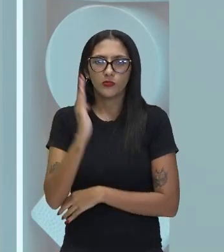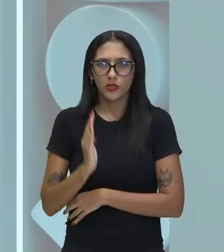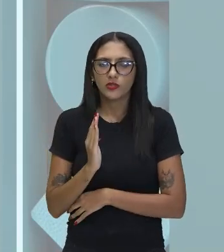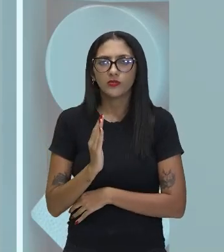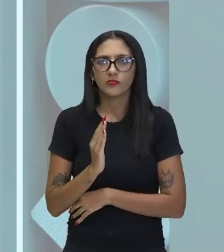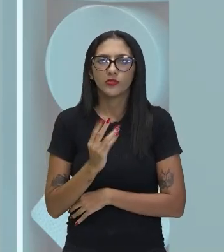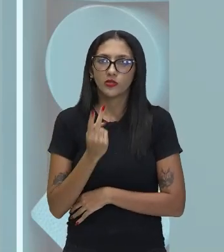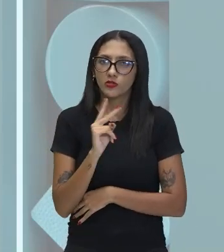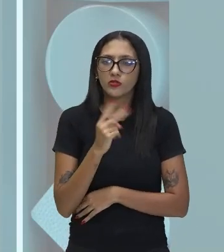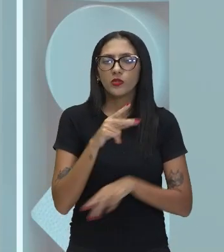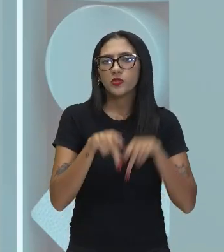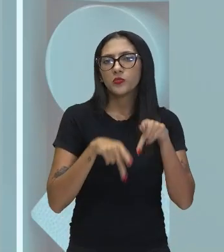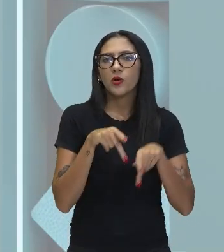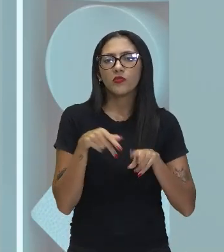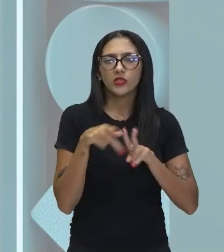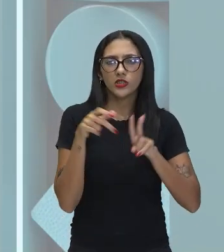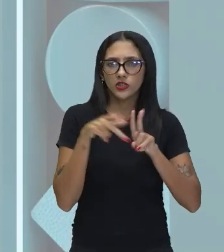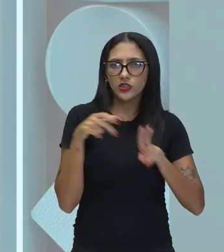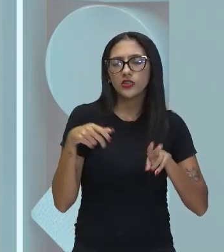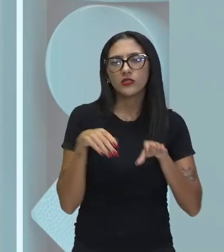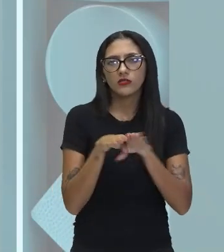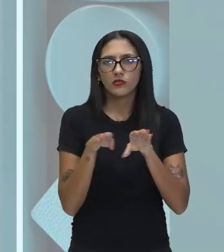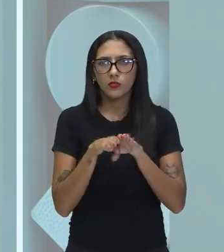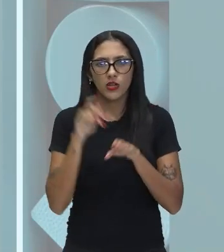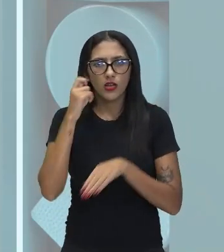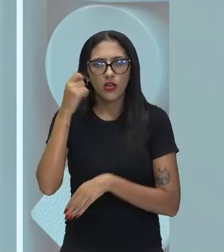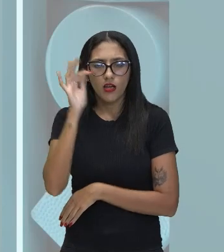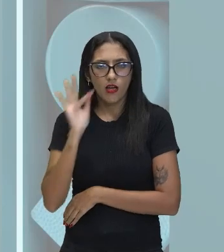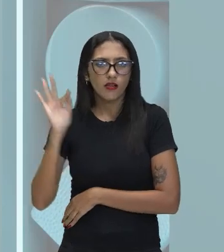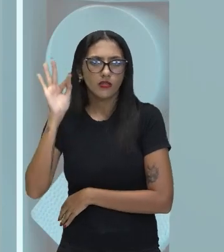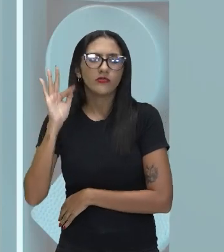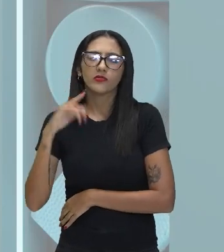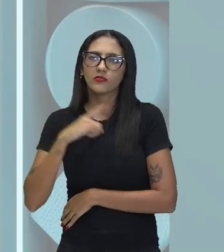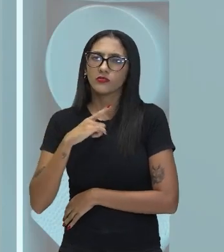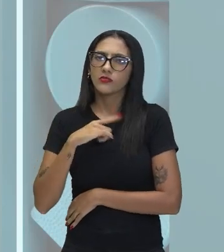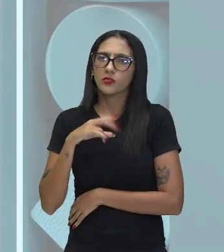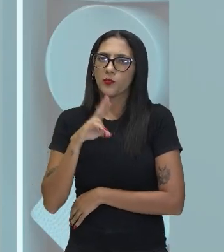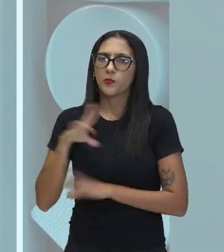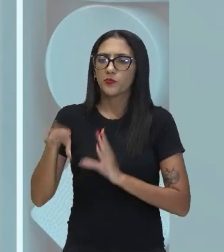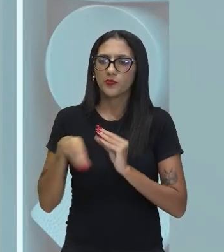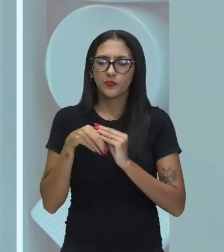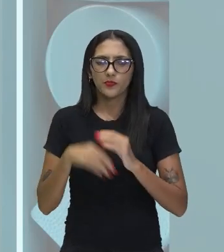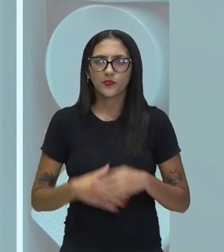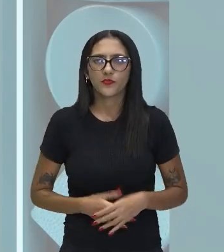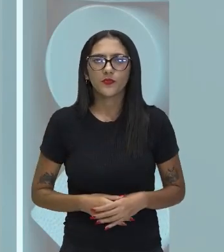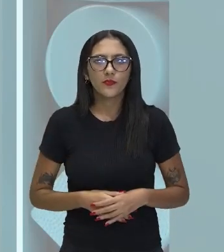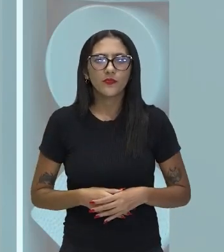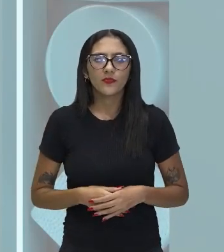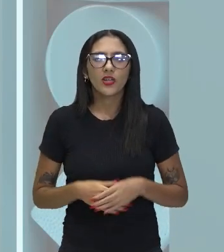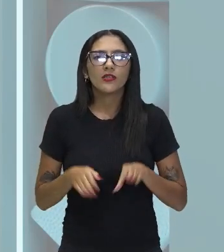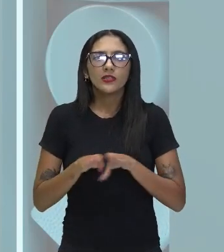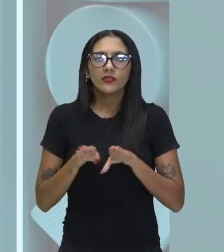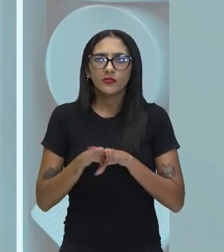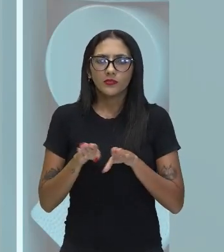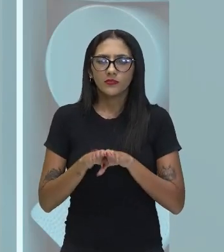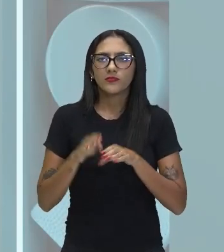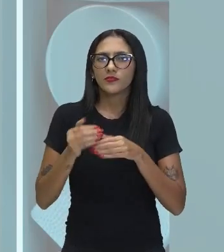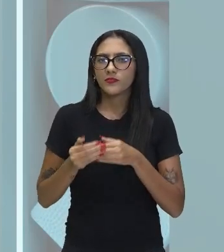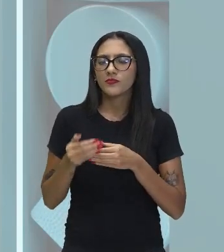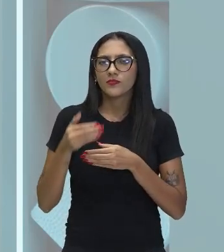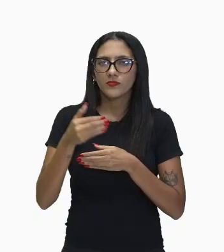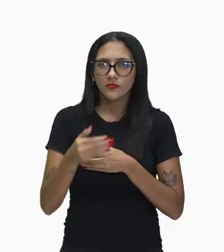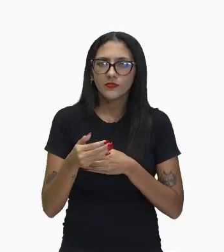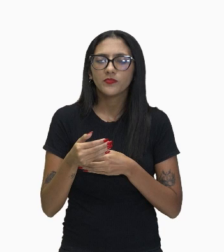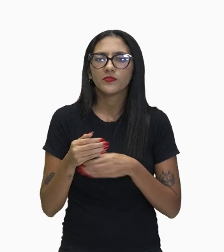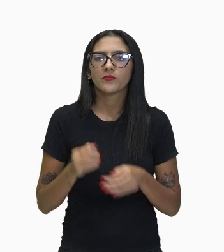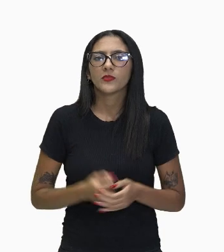indígenas e povos africanos seriam aí inseridos nesse processo, tá bom? Seguindo adiante, temos aqui